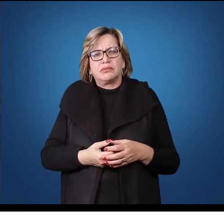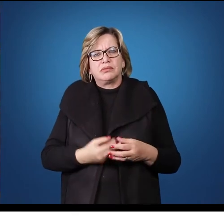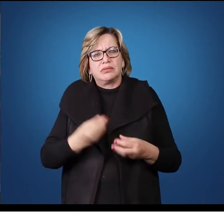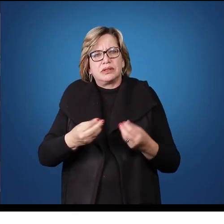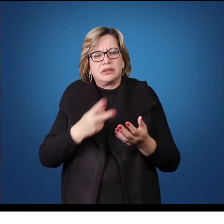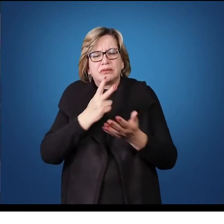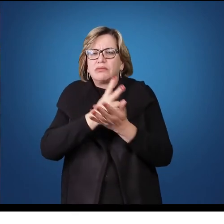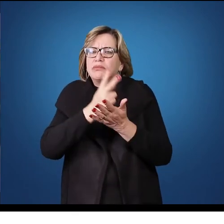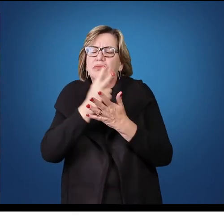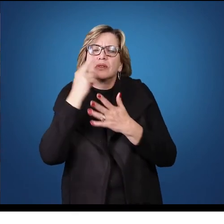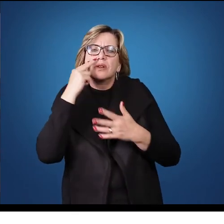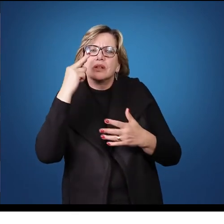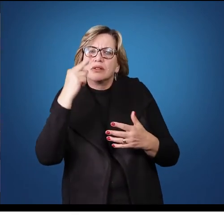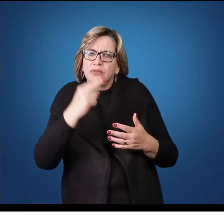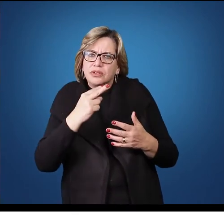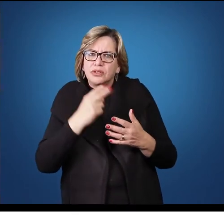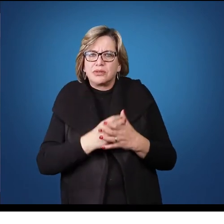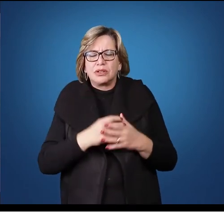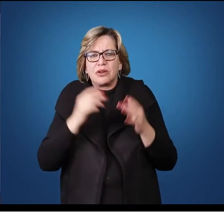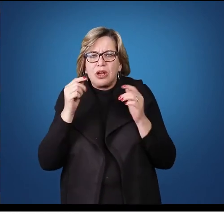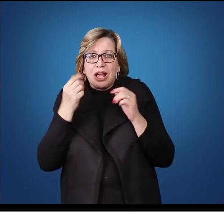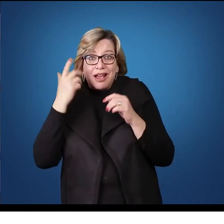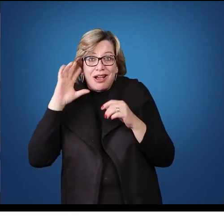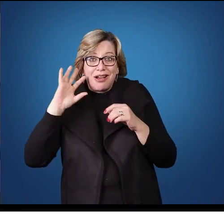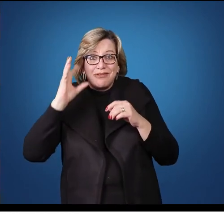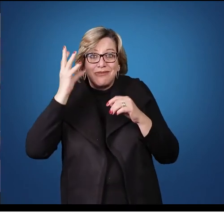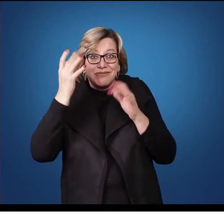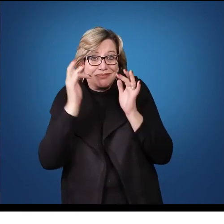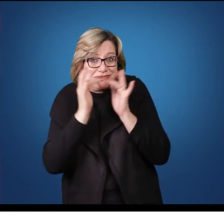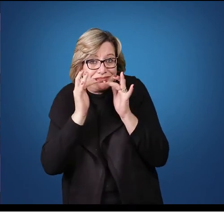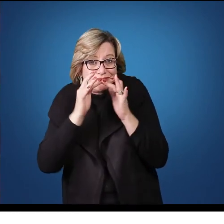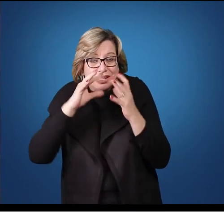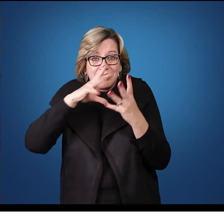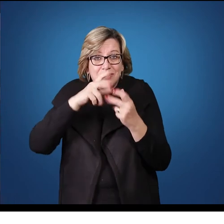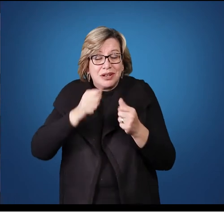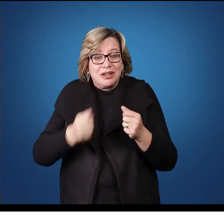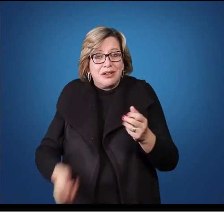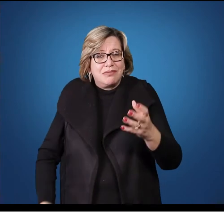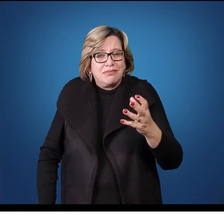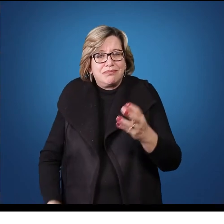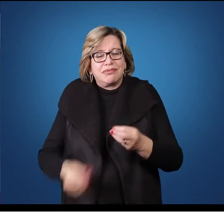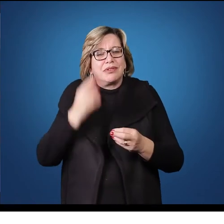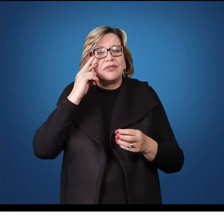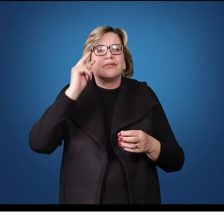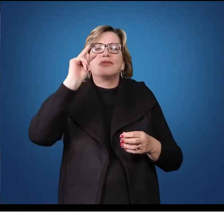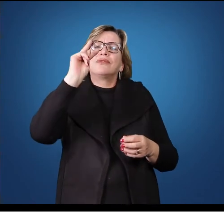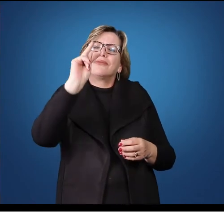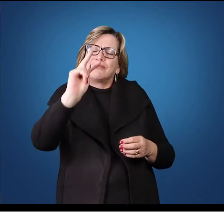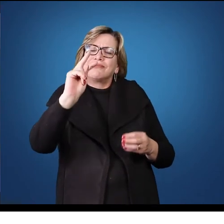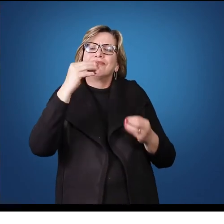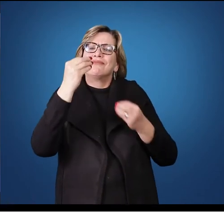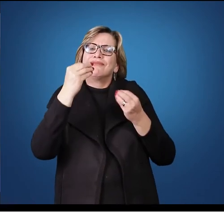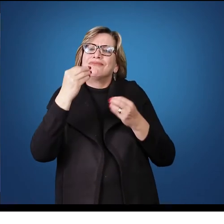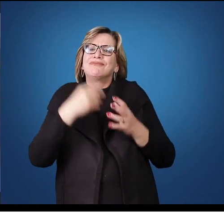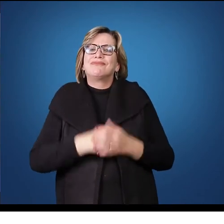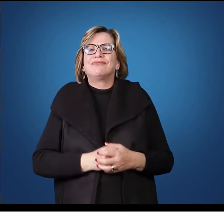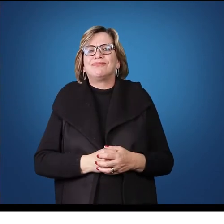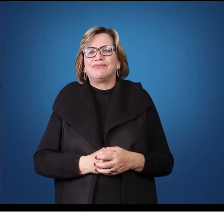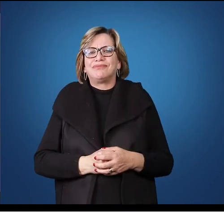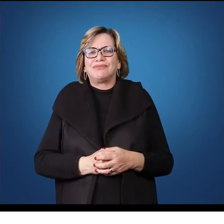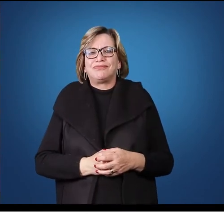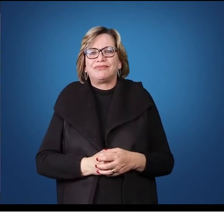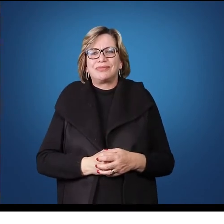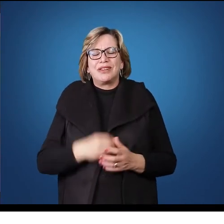faço o contato com a bola. Então, no momento do contato com a bola, eu jogo o braço atrás e aí faço esse contato fazendo o saque por